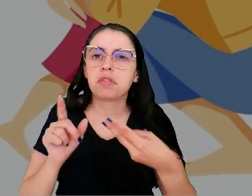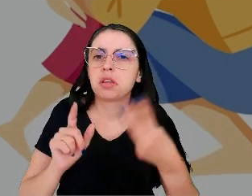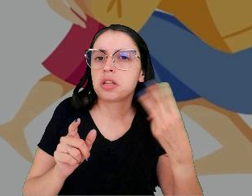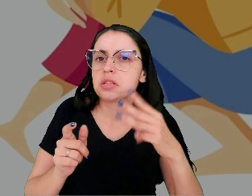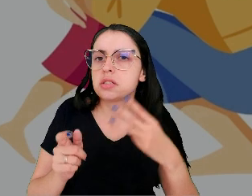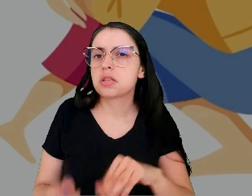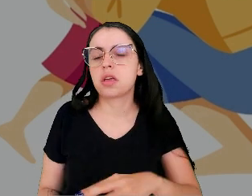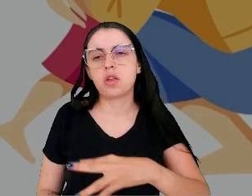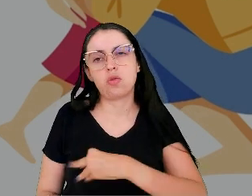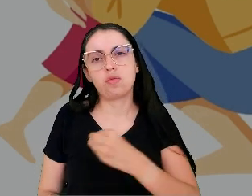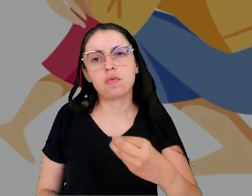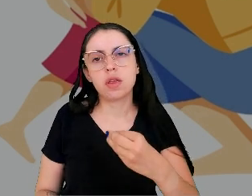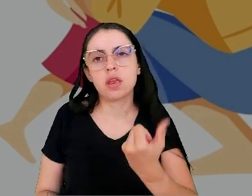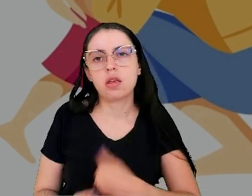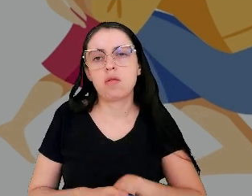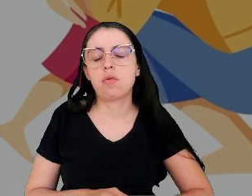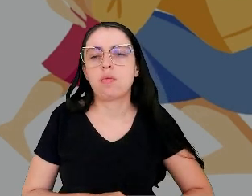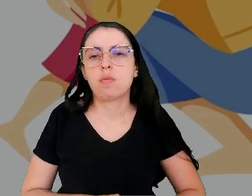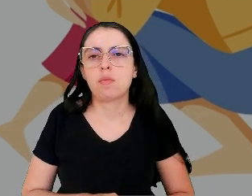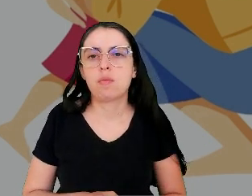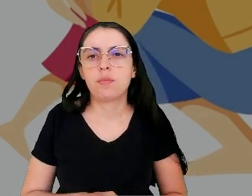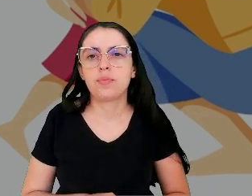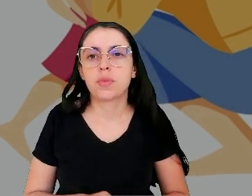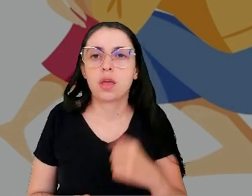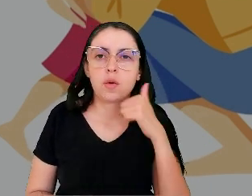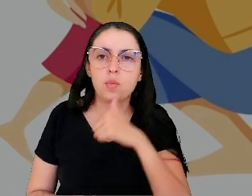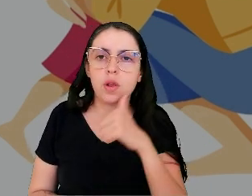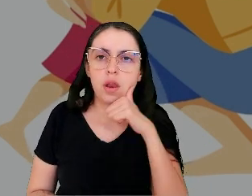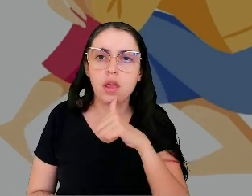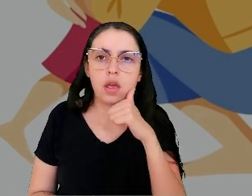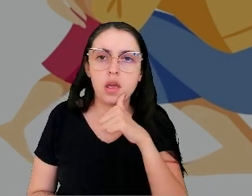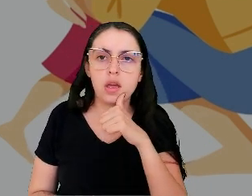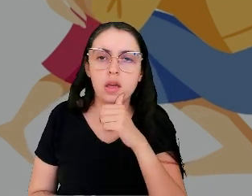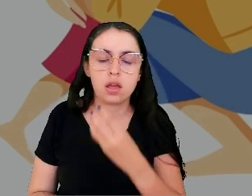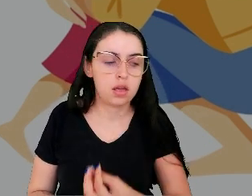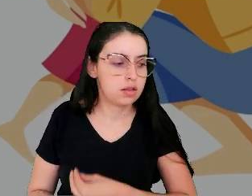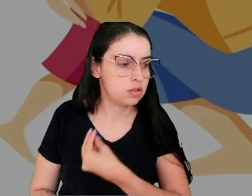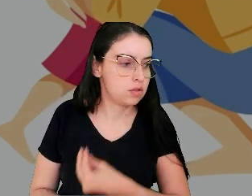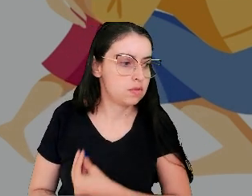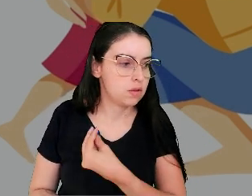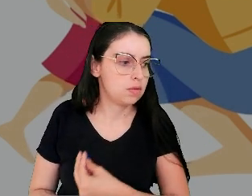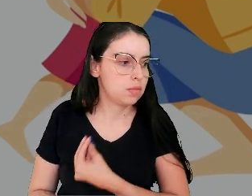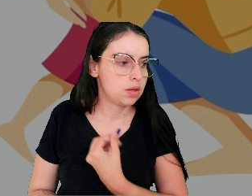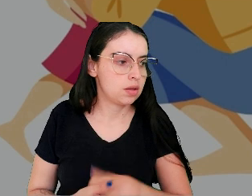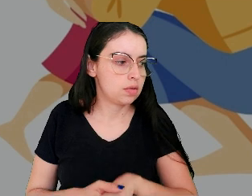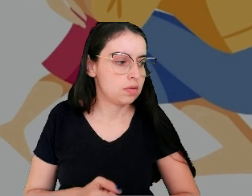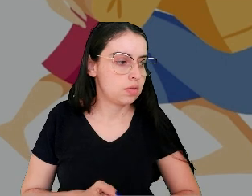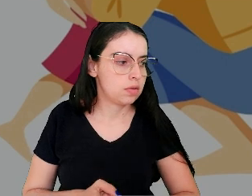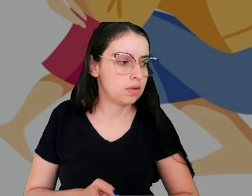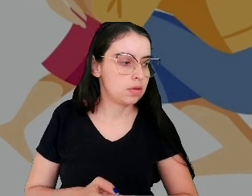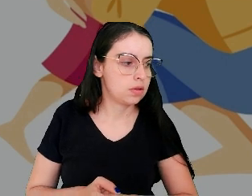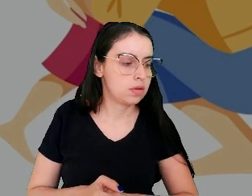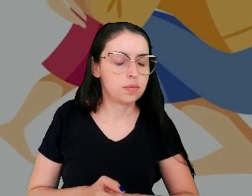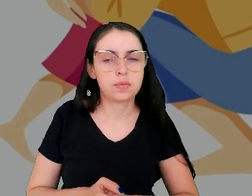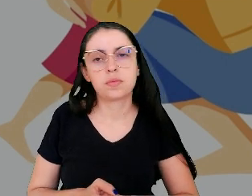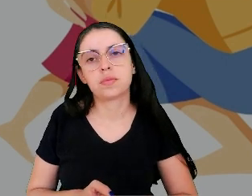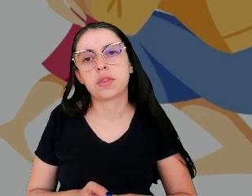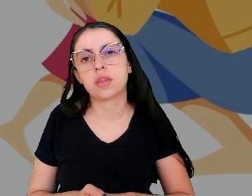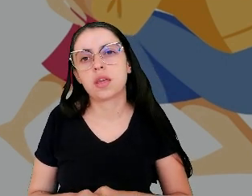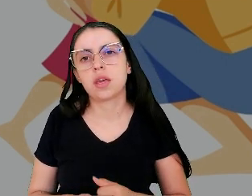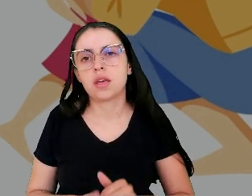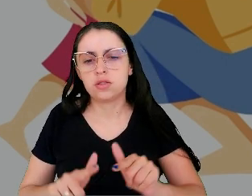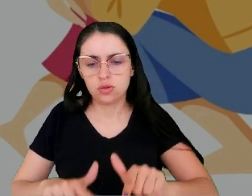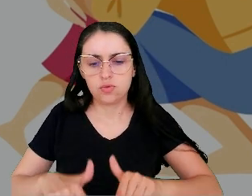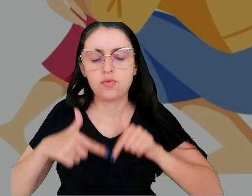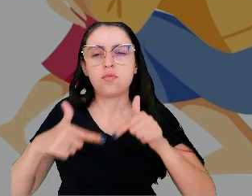é um arquétipo da mulher sobrevivente, da mulher guerreira, da